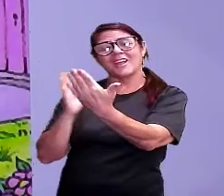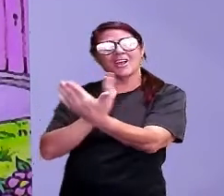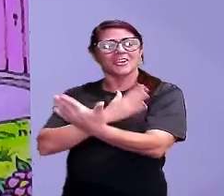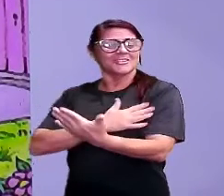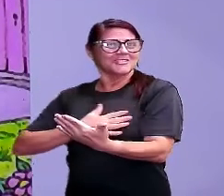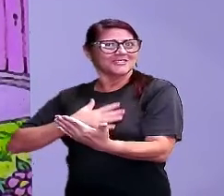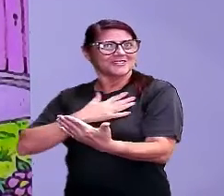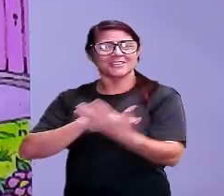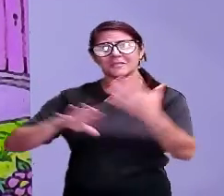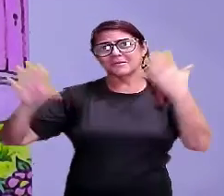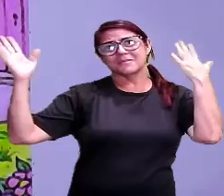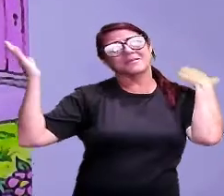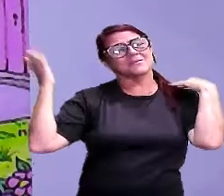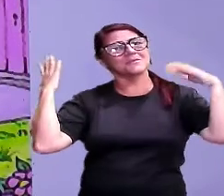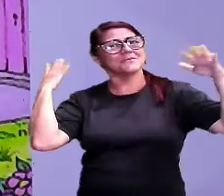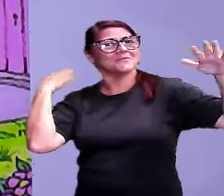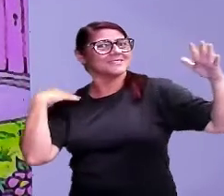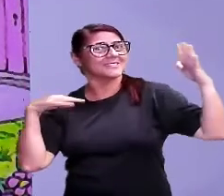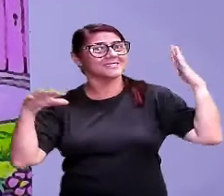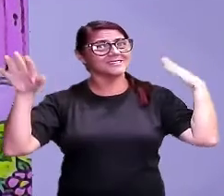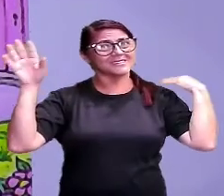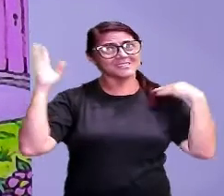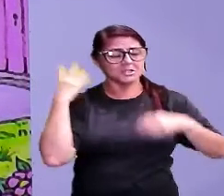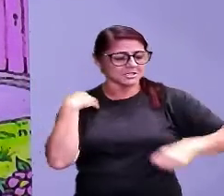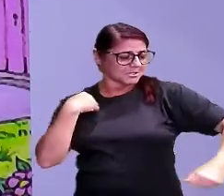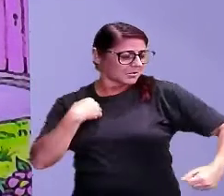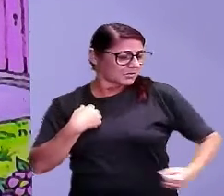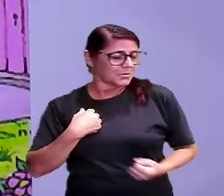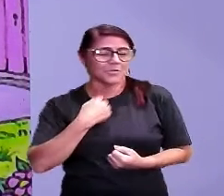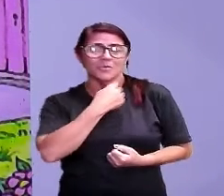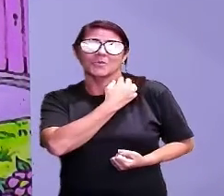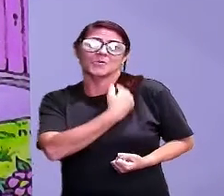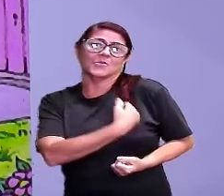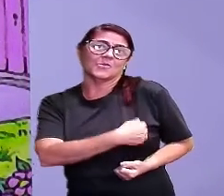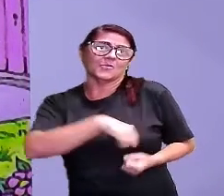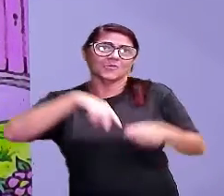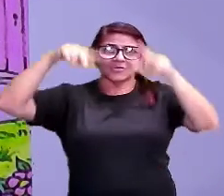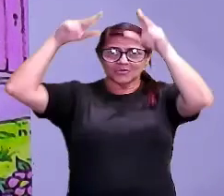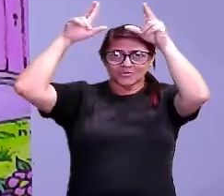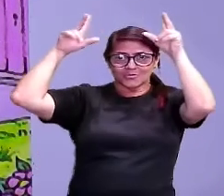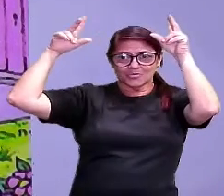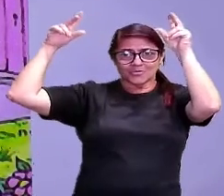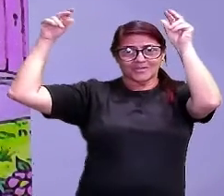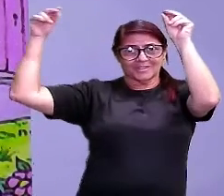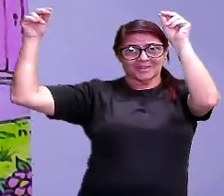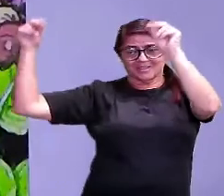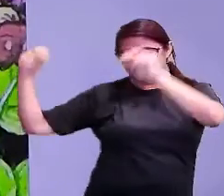gostava de passear, levando a sua bolsinha e usando um laço no rabinho.